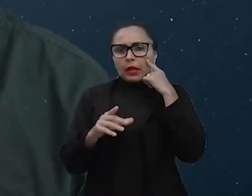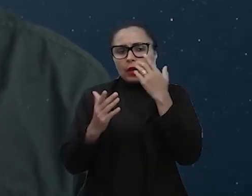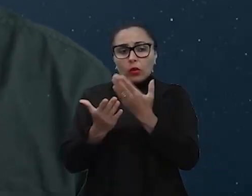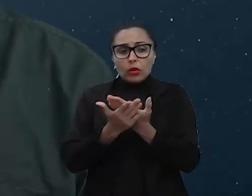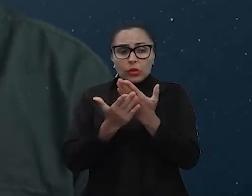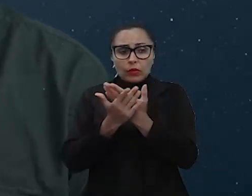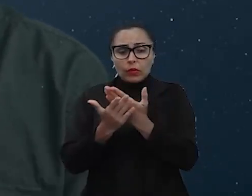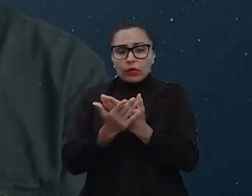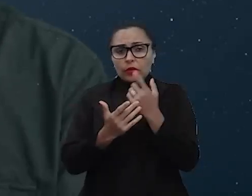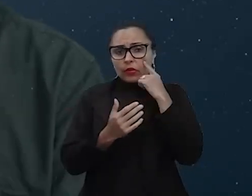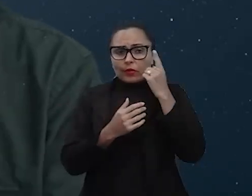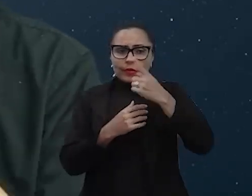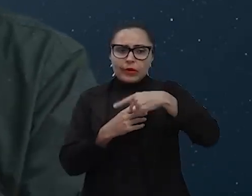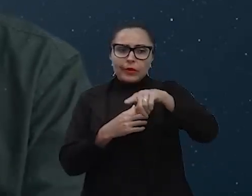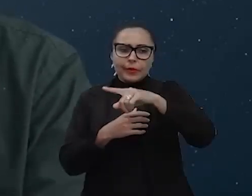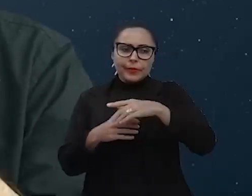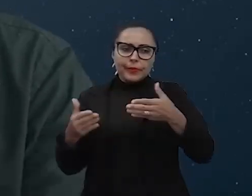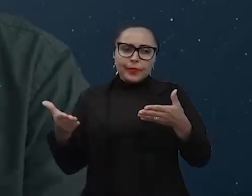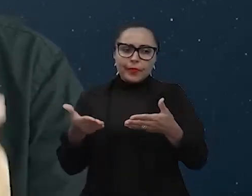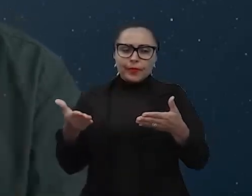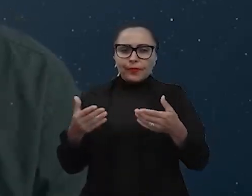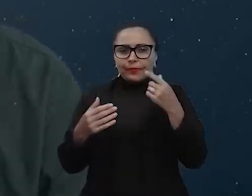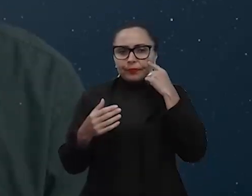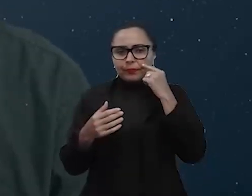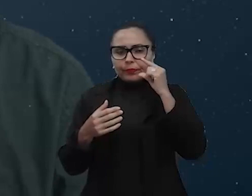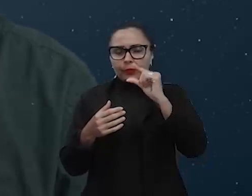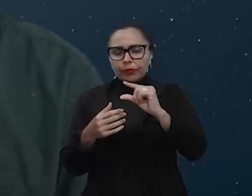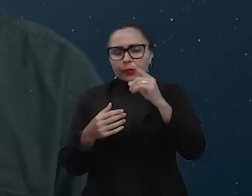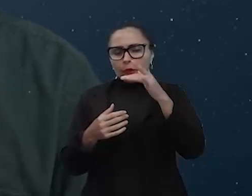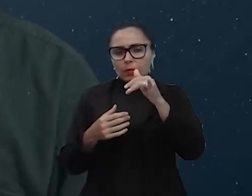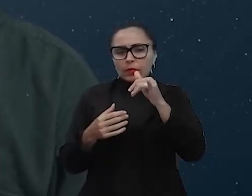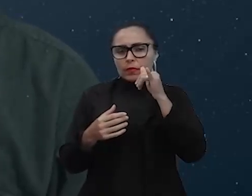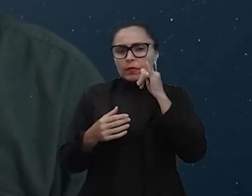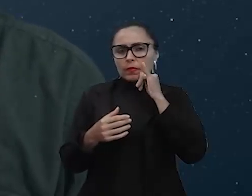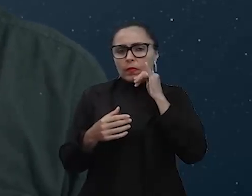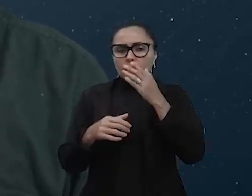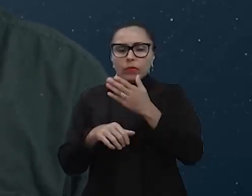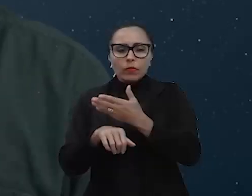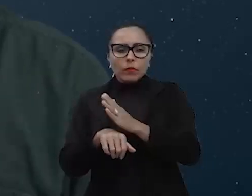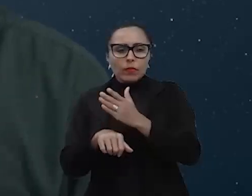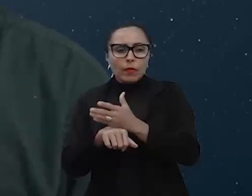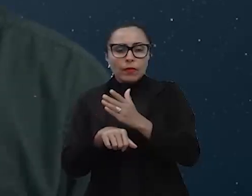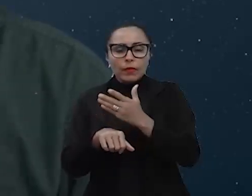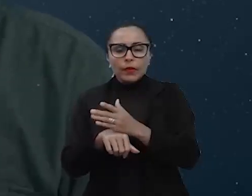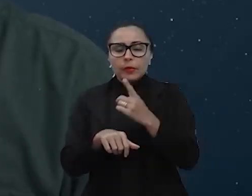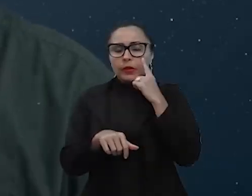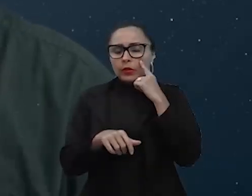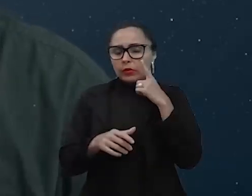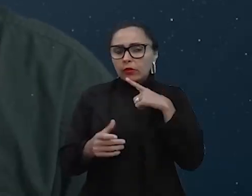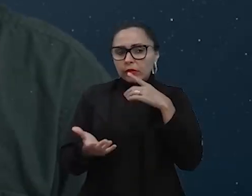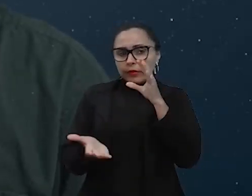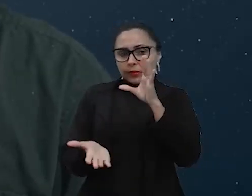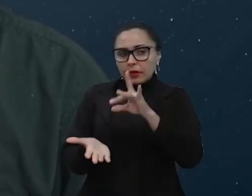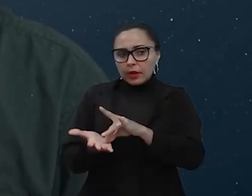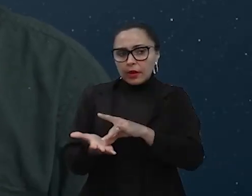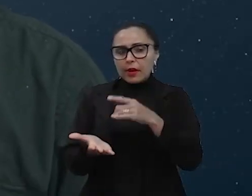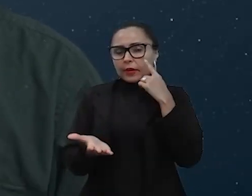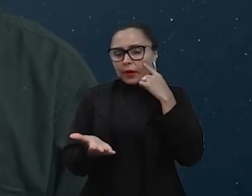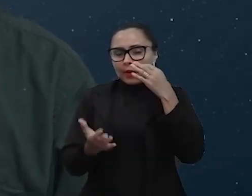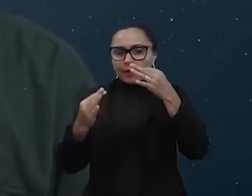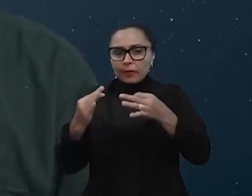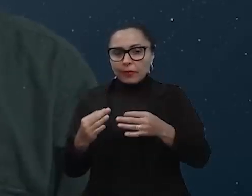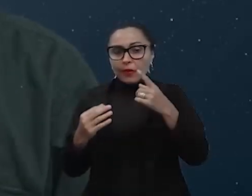são apenas um pequeno prelúdio daquilo que você pode fazer. E eu tenho certeza que você pode ir muito mais.